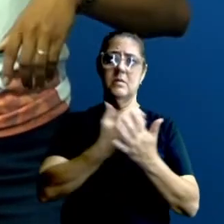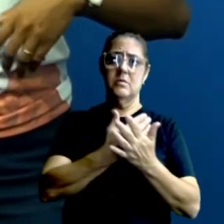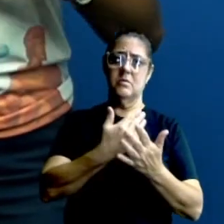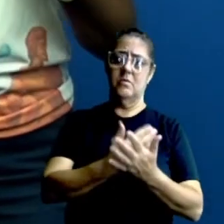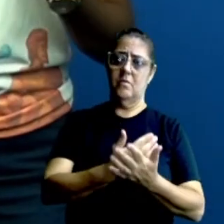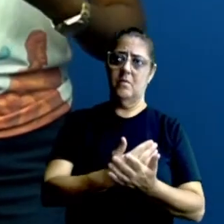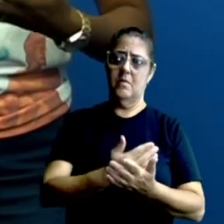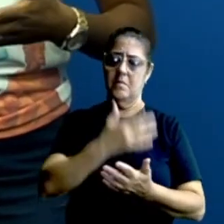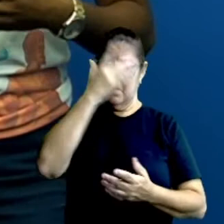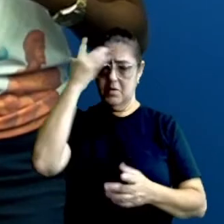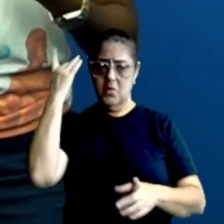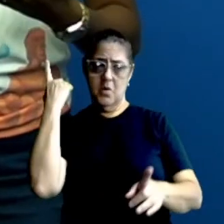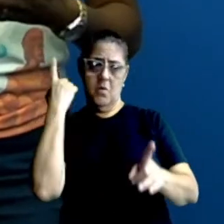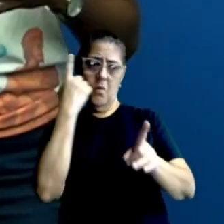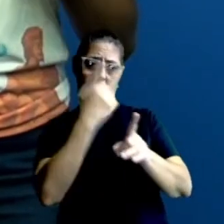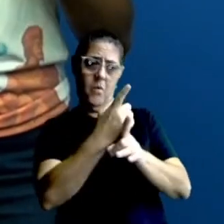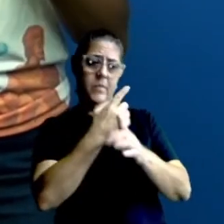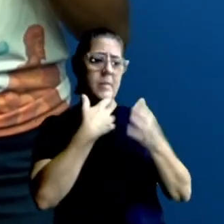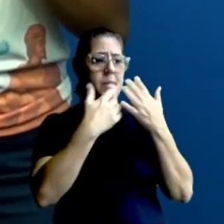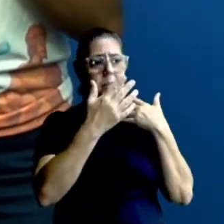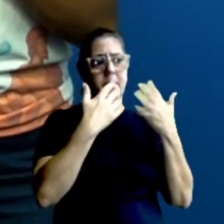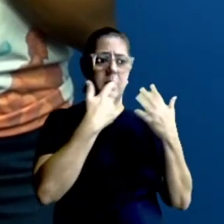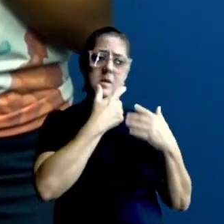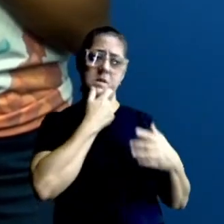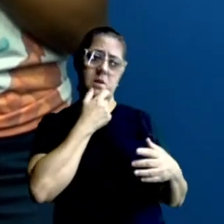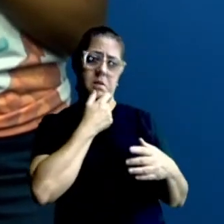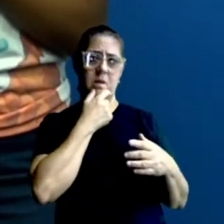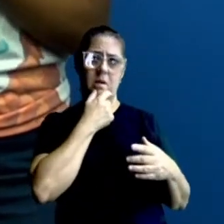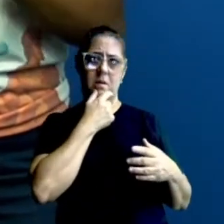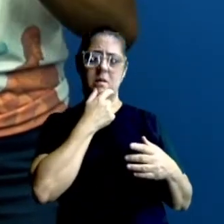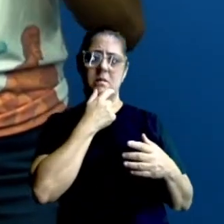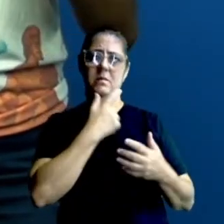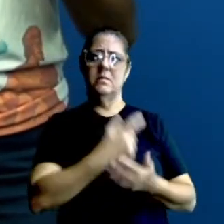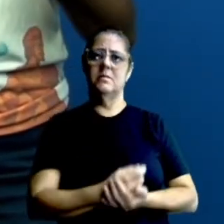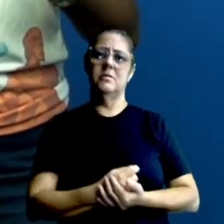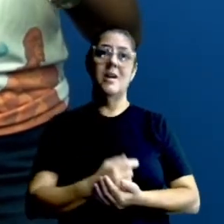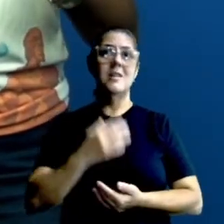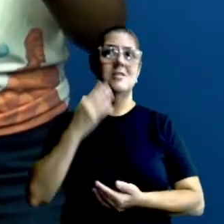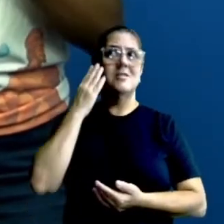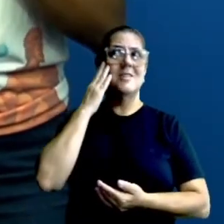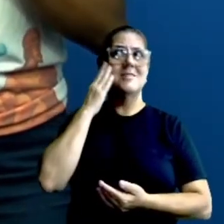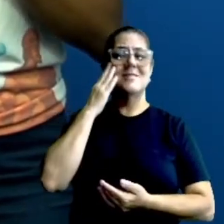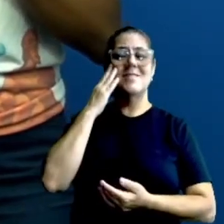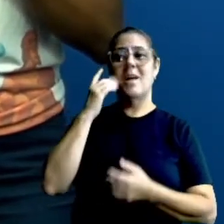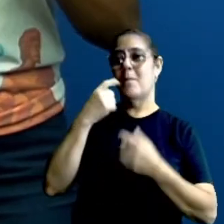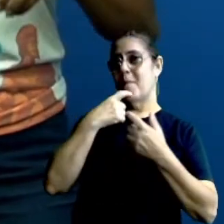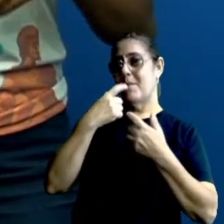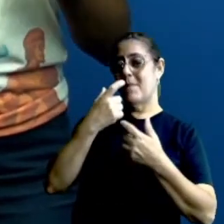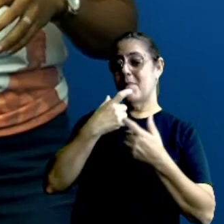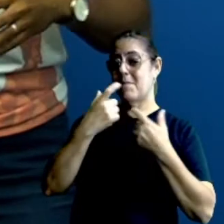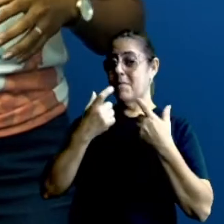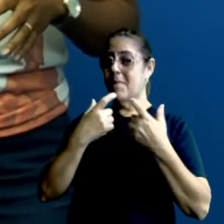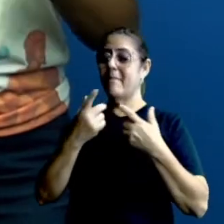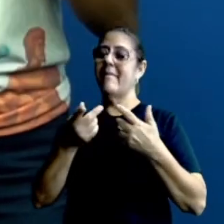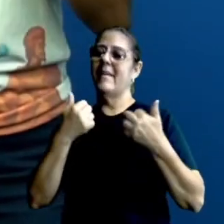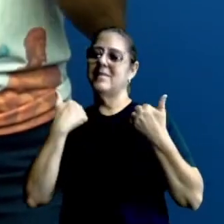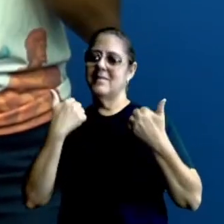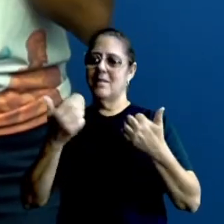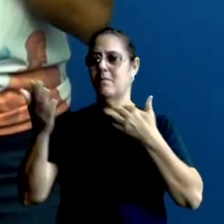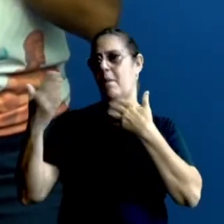encontrar alguém assim começa a dialogar E ele fala além do inglês a gente já tem frase saiu de bolso também para utilizar